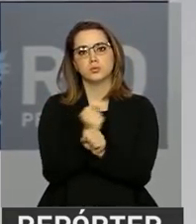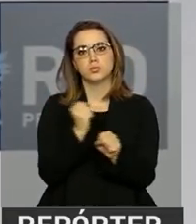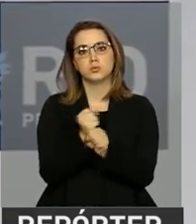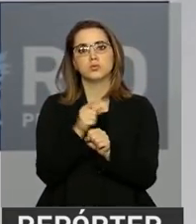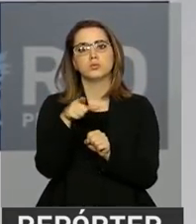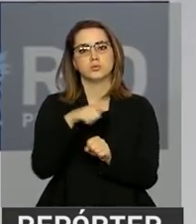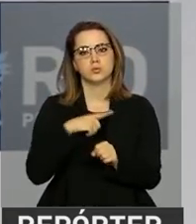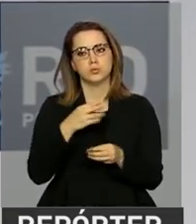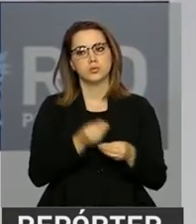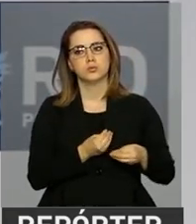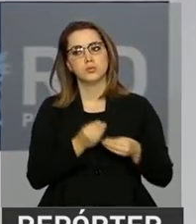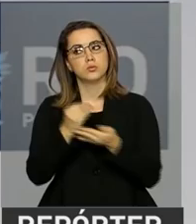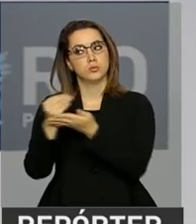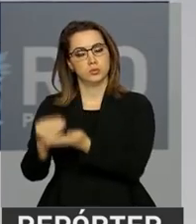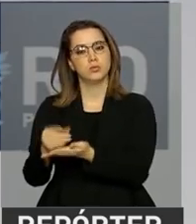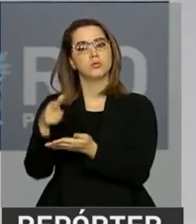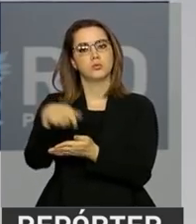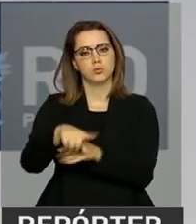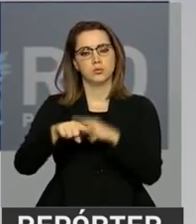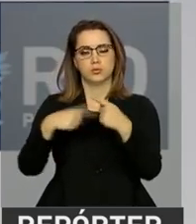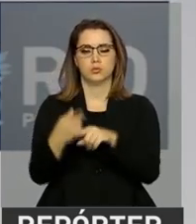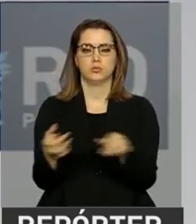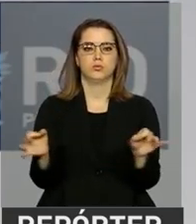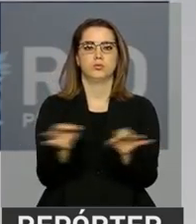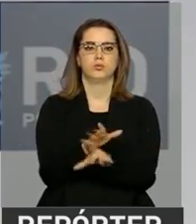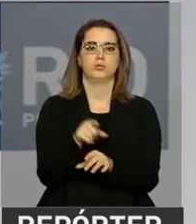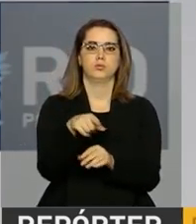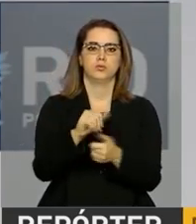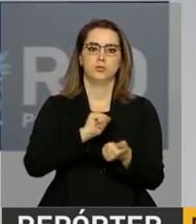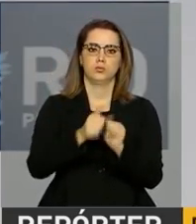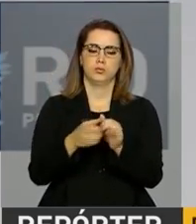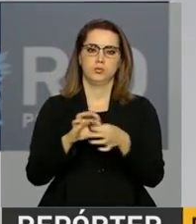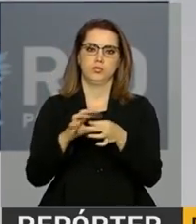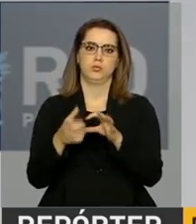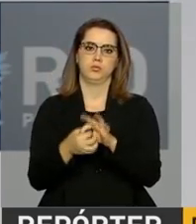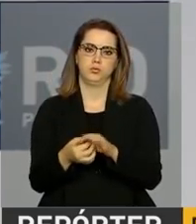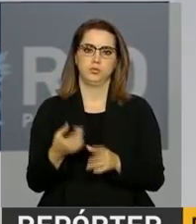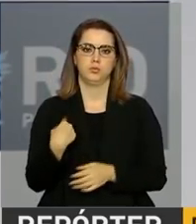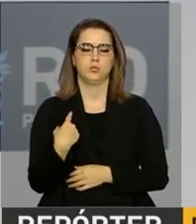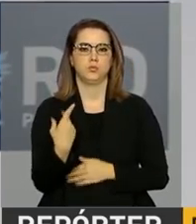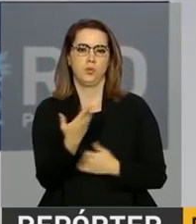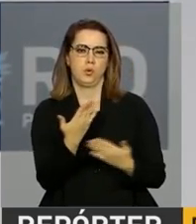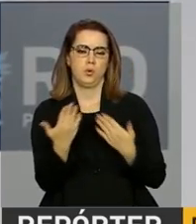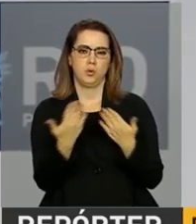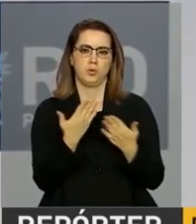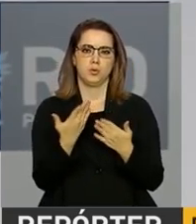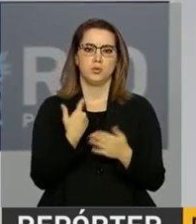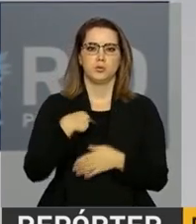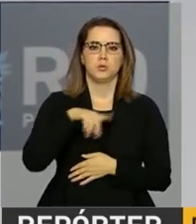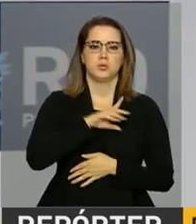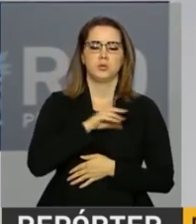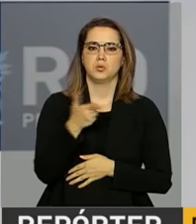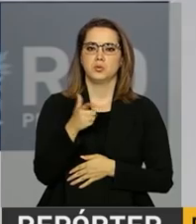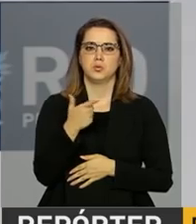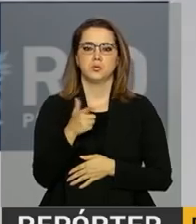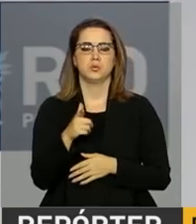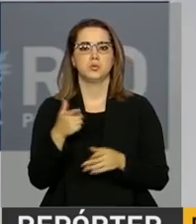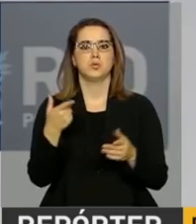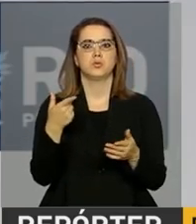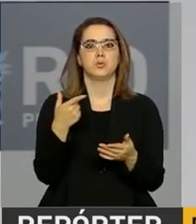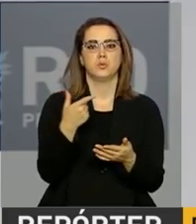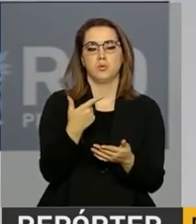uma destinação com o fim dos Jogos. Não fizemos elefantes brancos. Não temos nenhum castelo com nome de